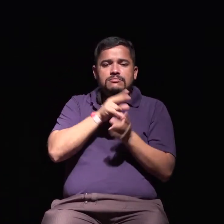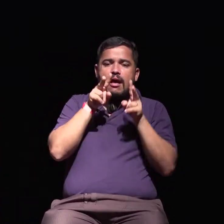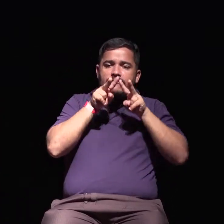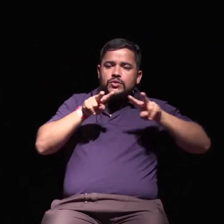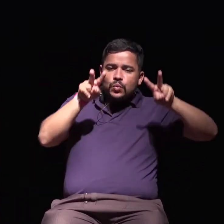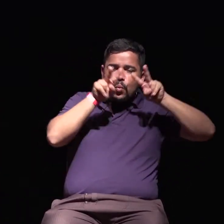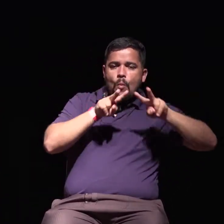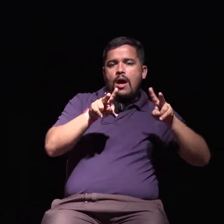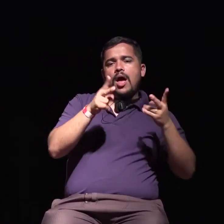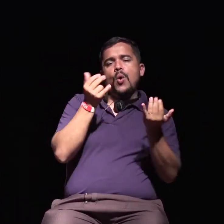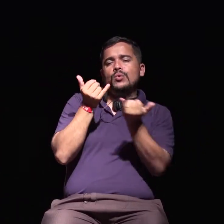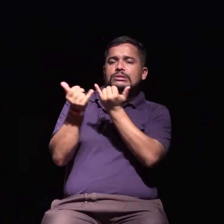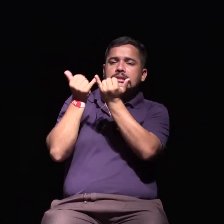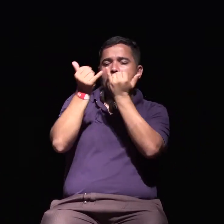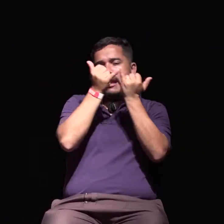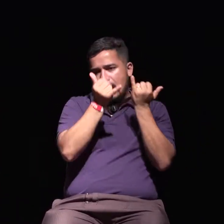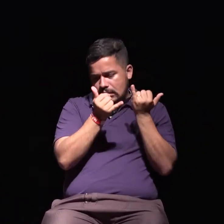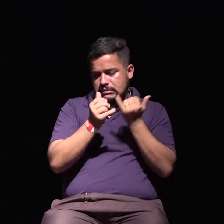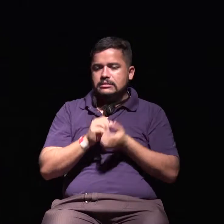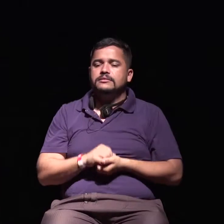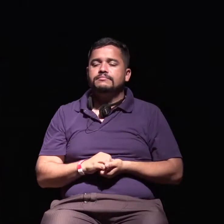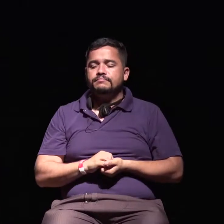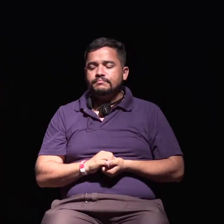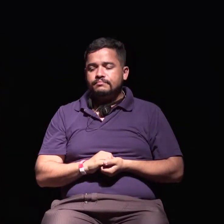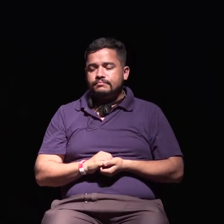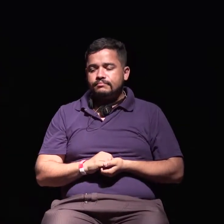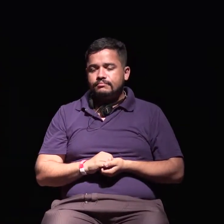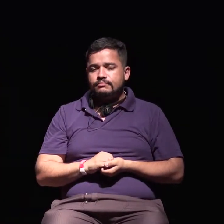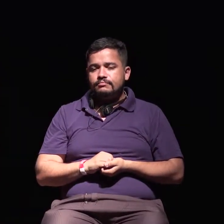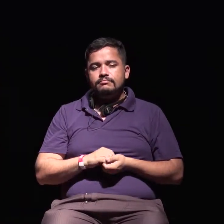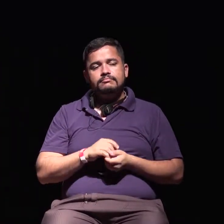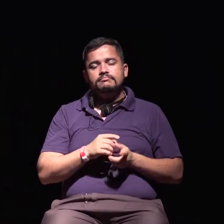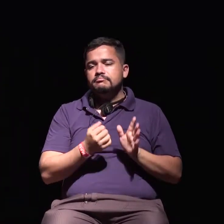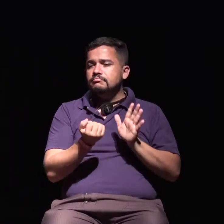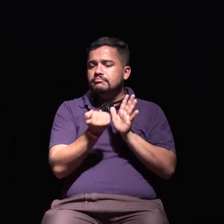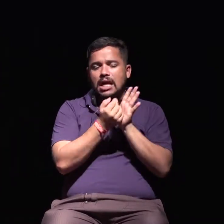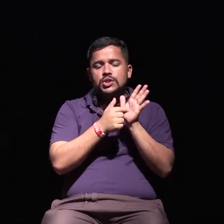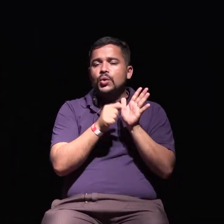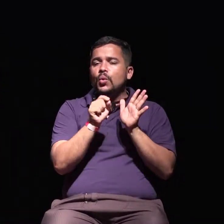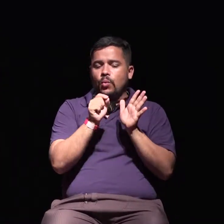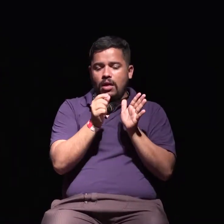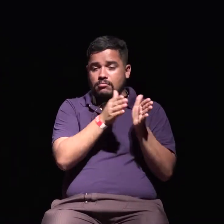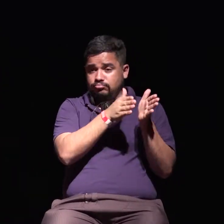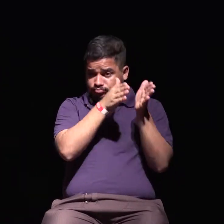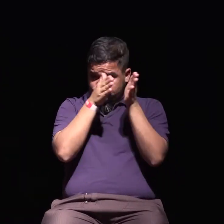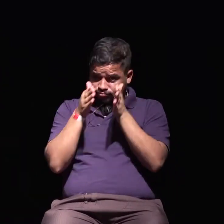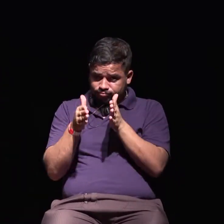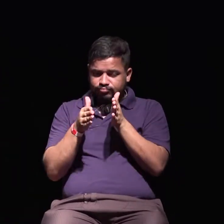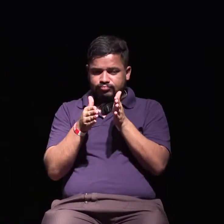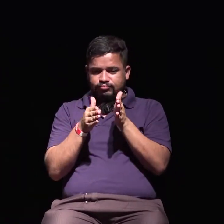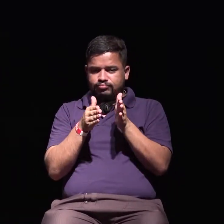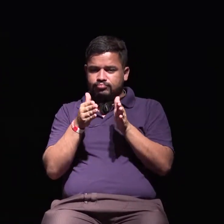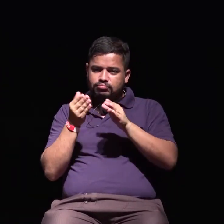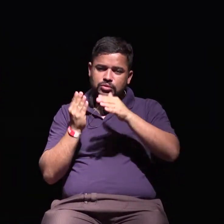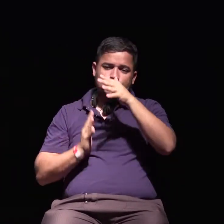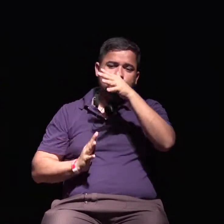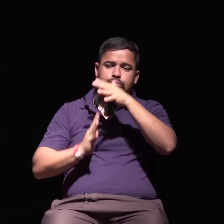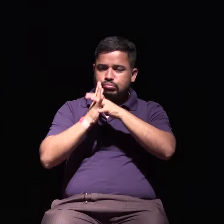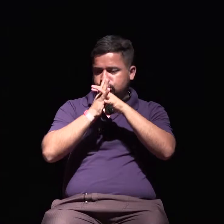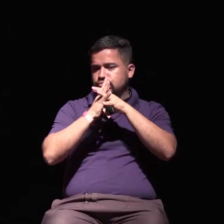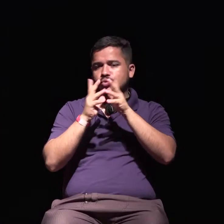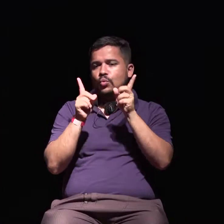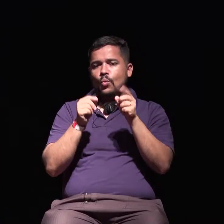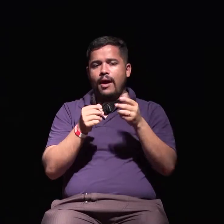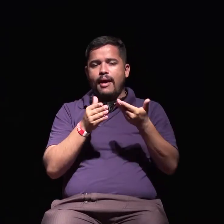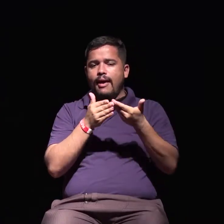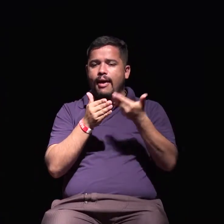visuais ou semelhanças de estilo. Marca-se, então, para a dança um segundo momento de ruptura que não é comparável ao